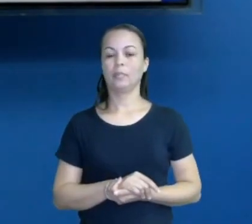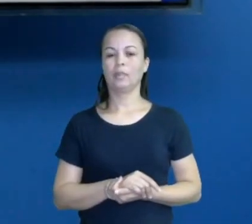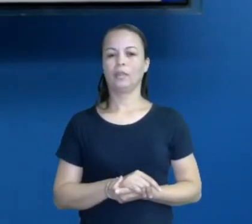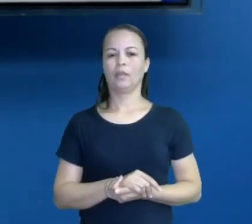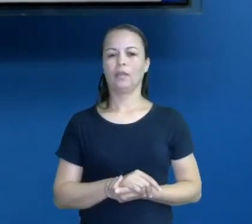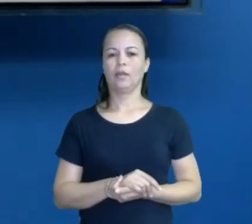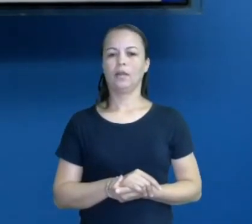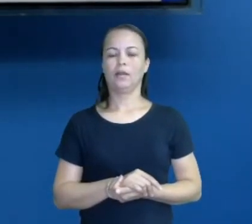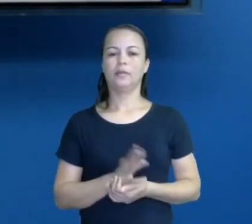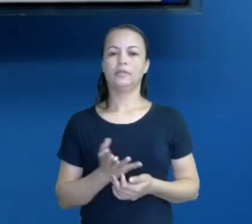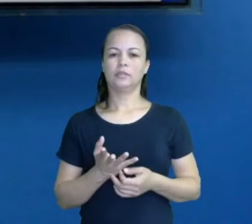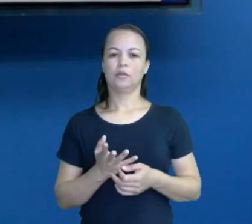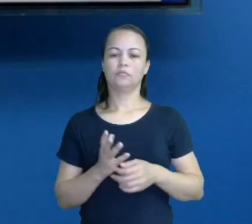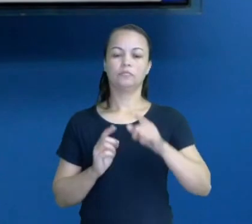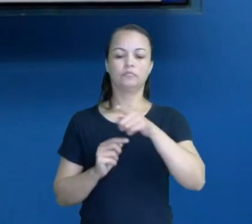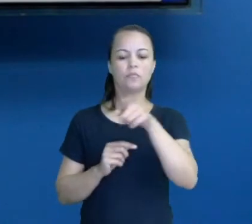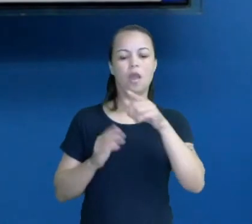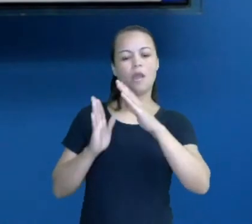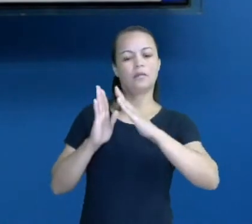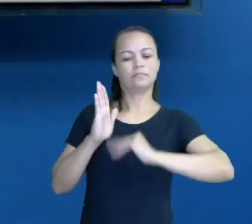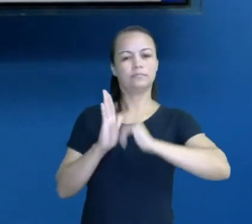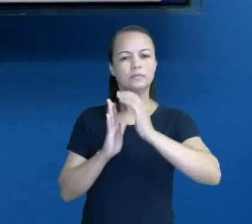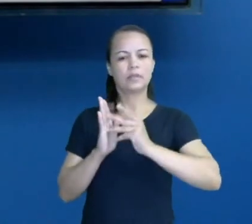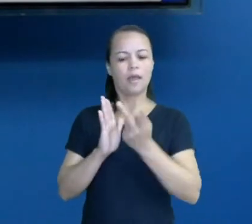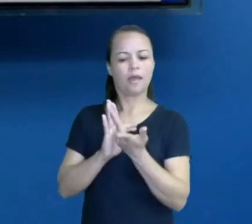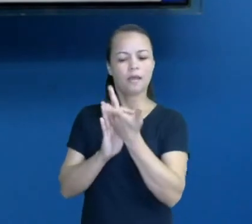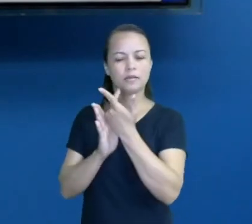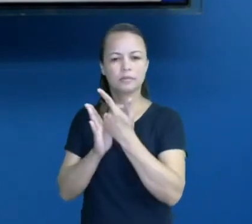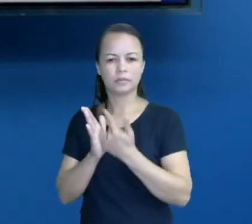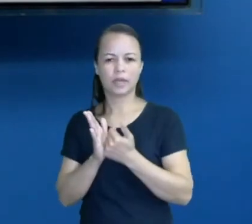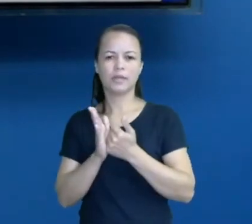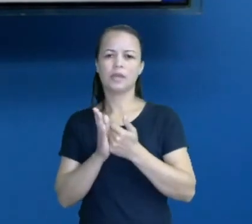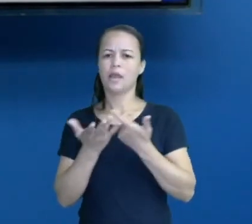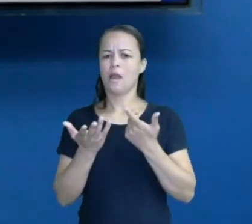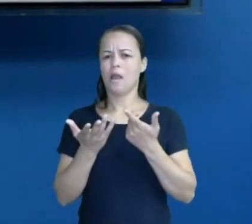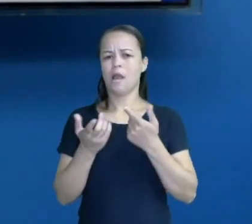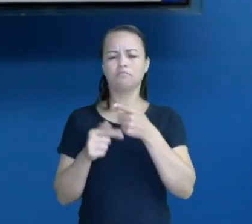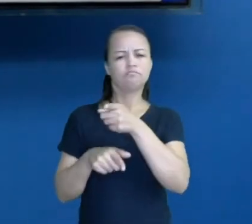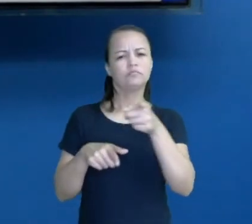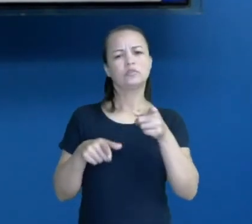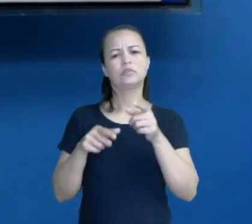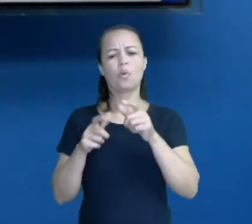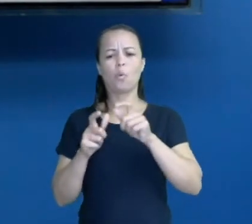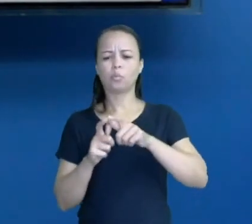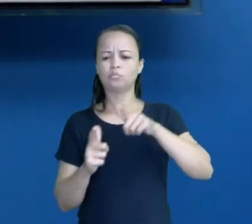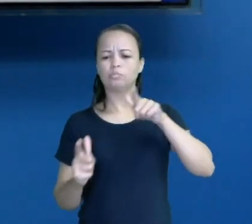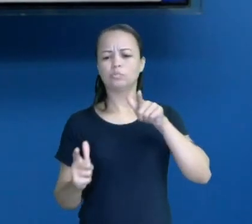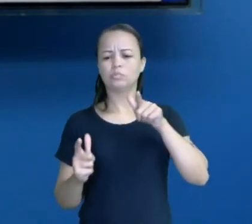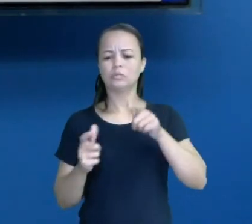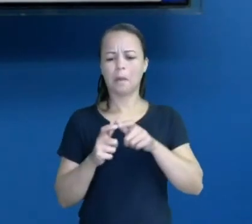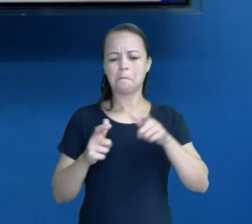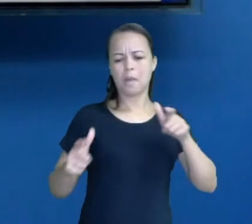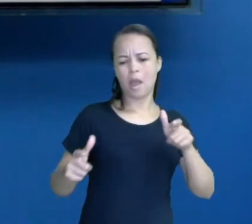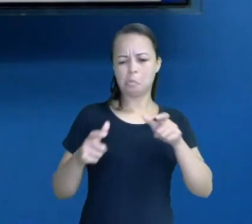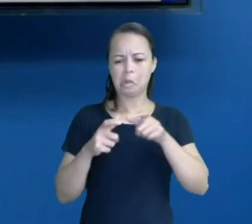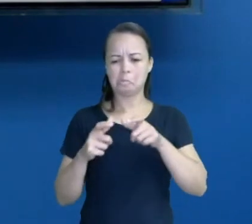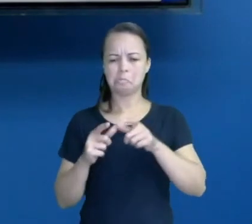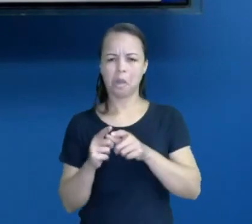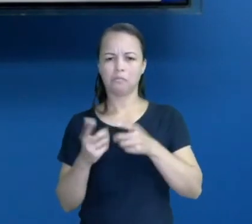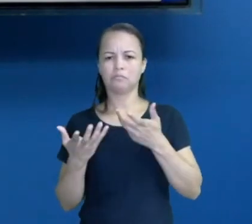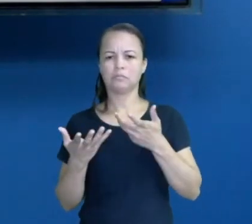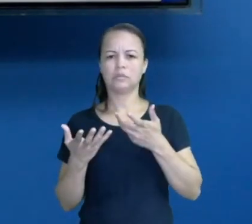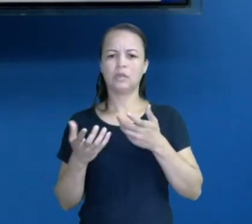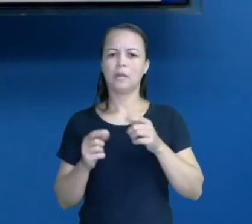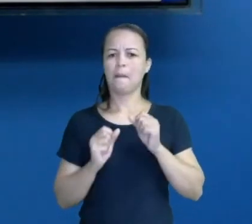Então, você desenha o tamanho que você quiser. Aí você pode fazer duas figuras. Faz